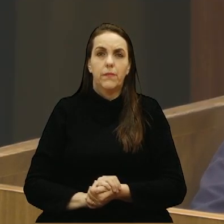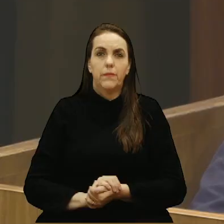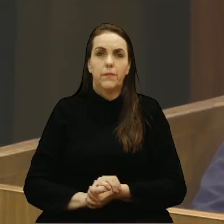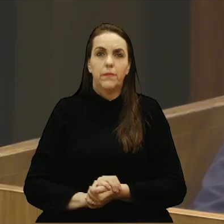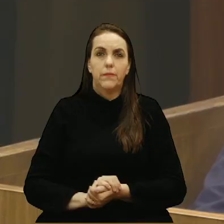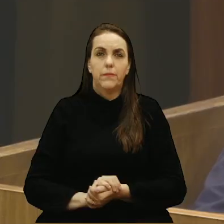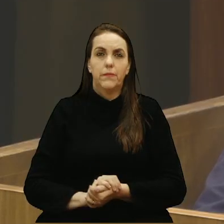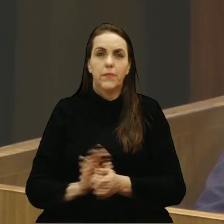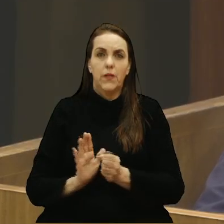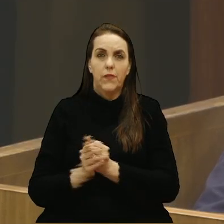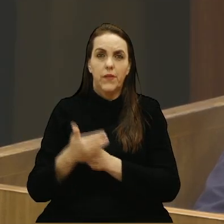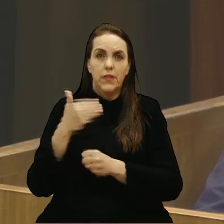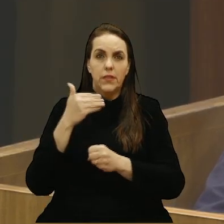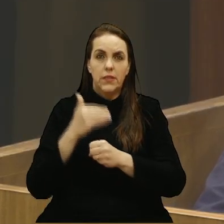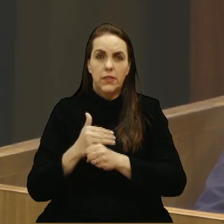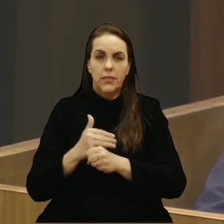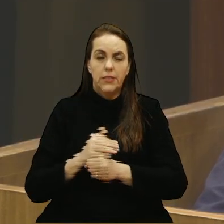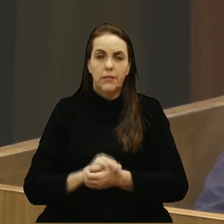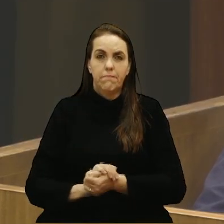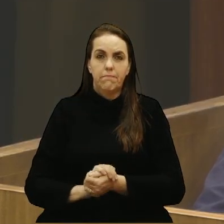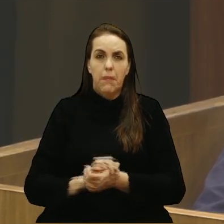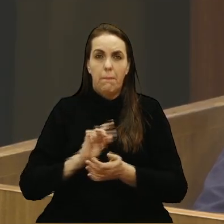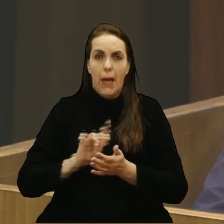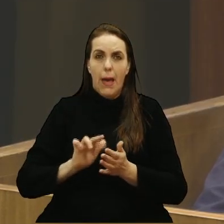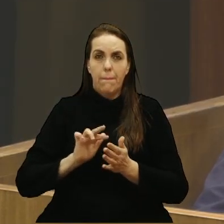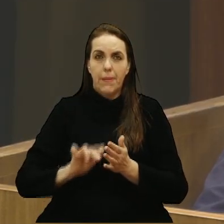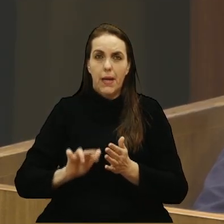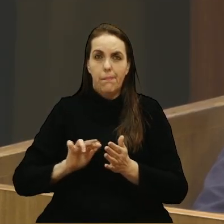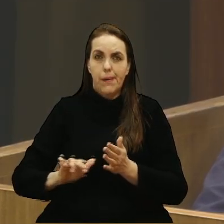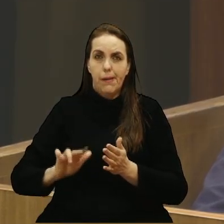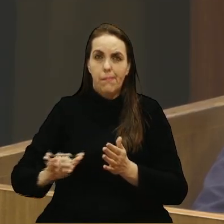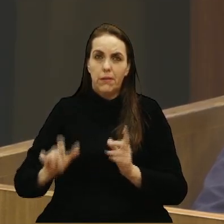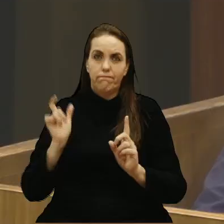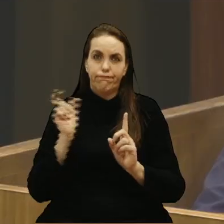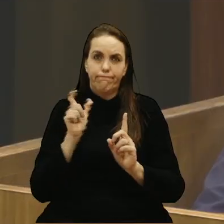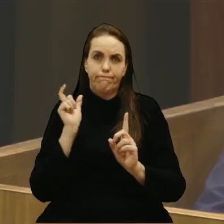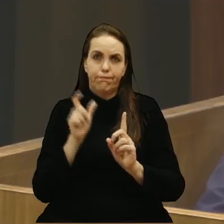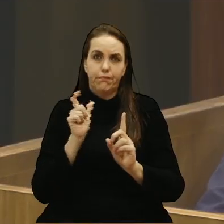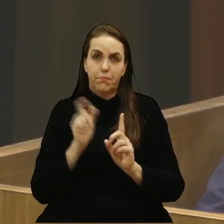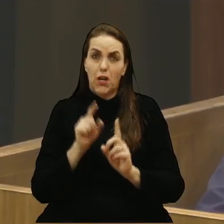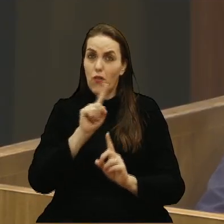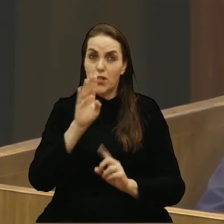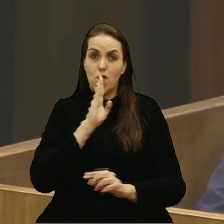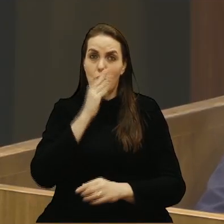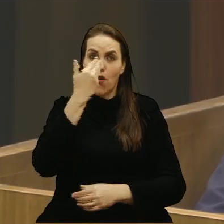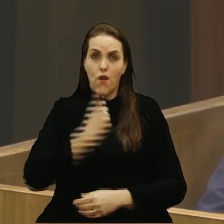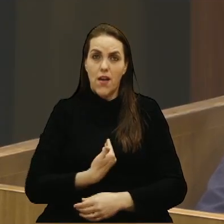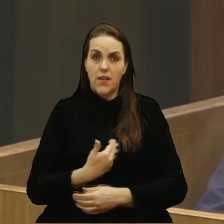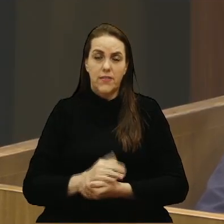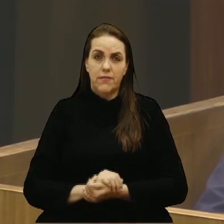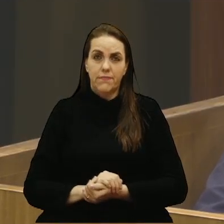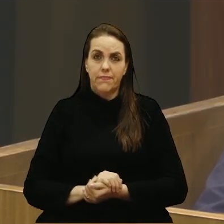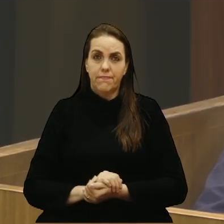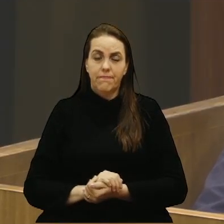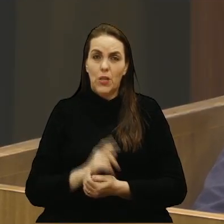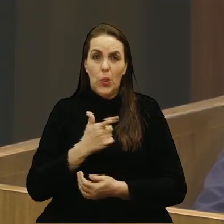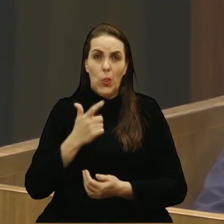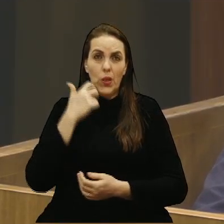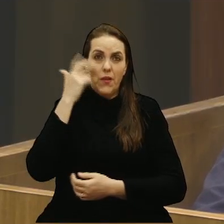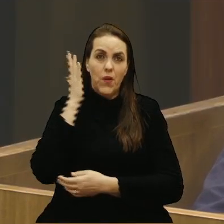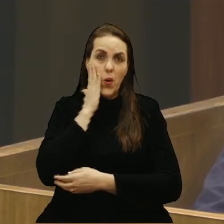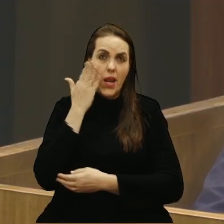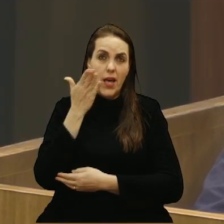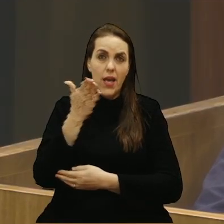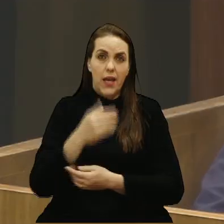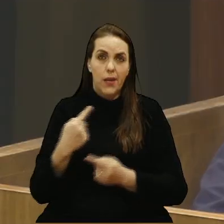de fascista, disso, daquilo e daquele outro. Vocês não me conhecem. Vocês não têm vergonha na cara porque